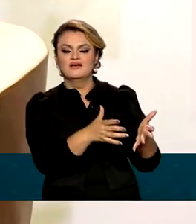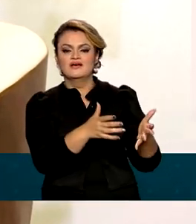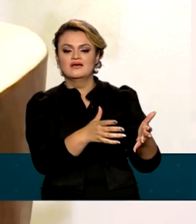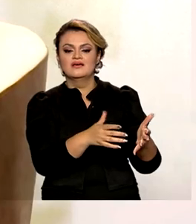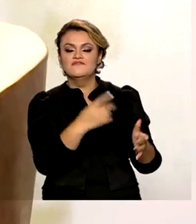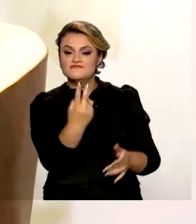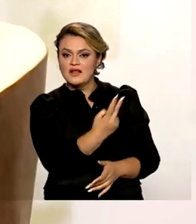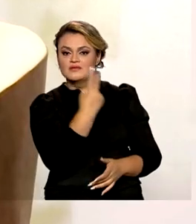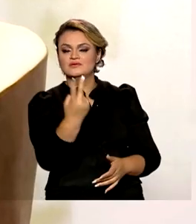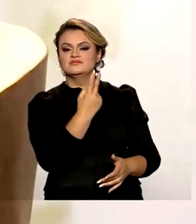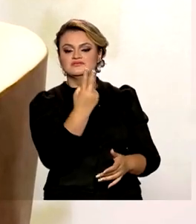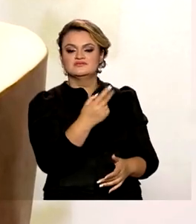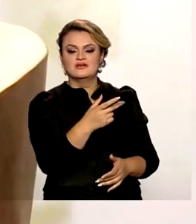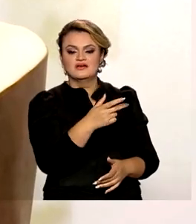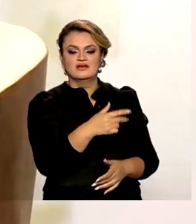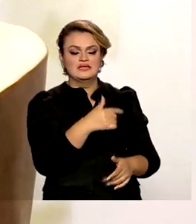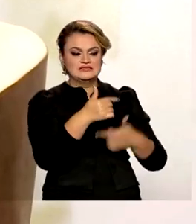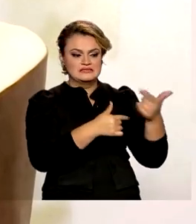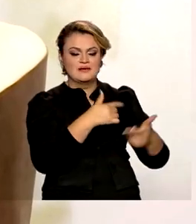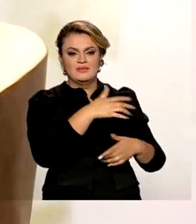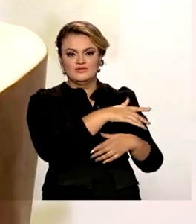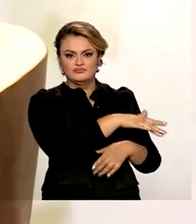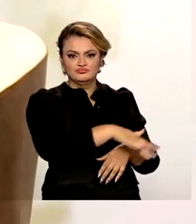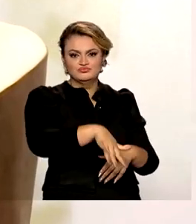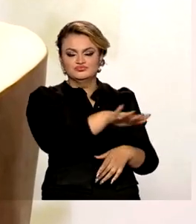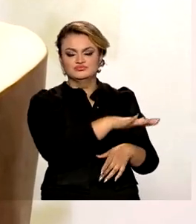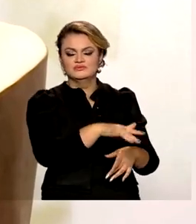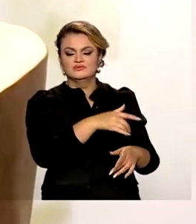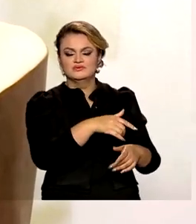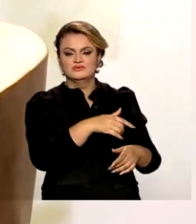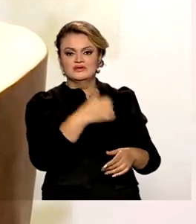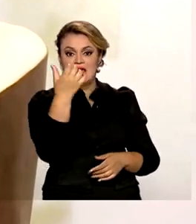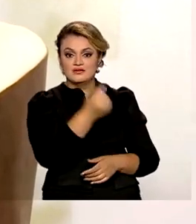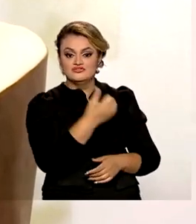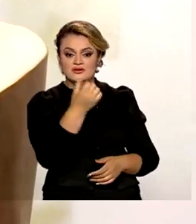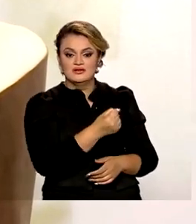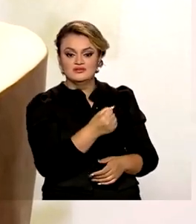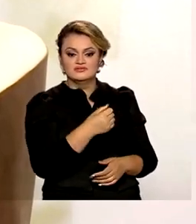dar valor a esse volume de vegetação nativa que os produtores rurais têm nas suas propriedades.